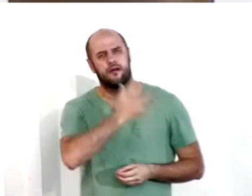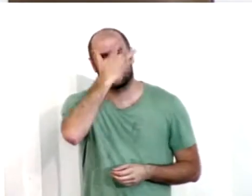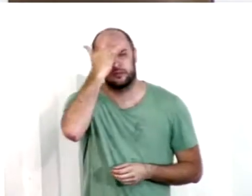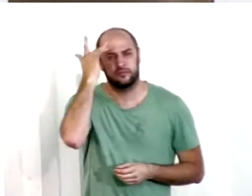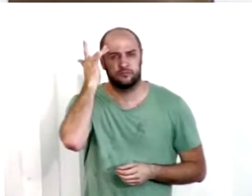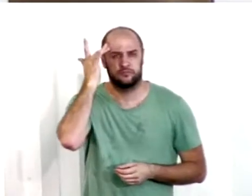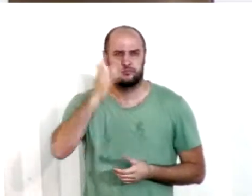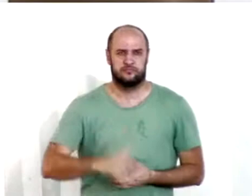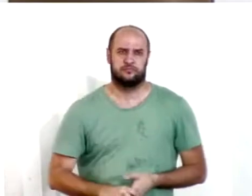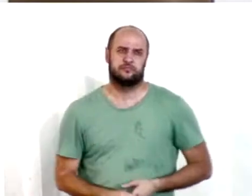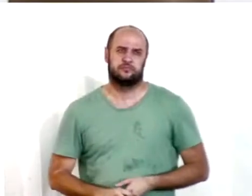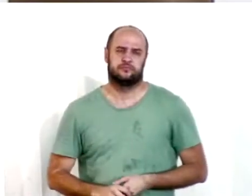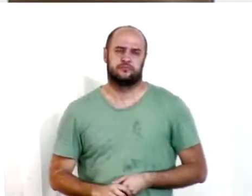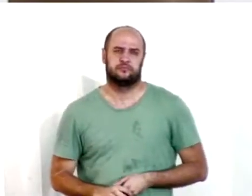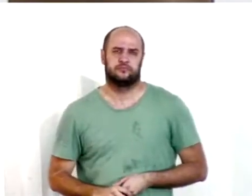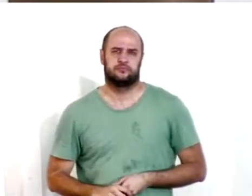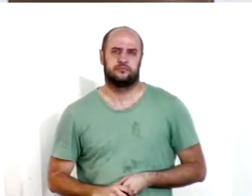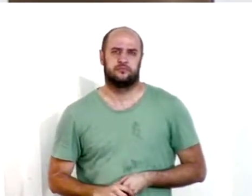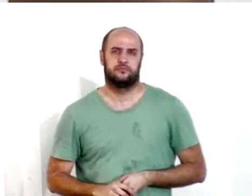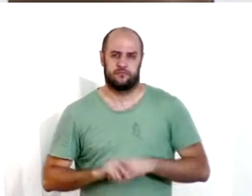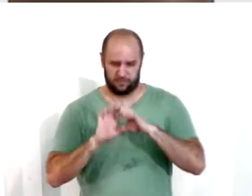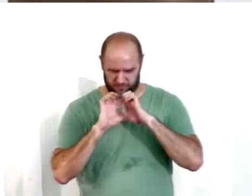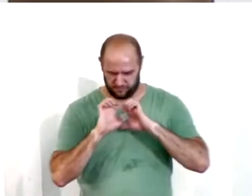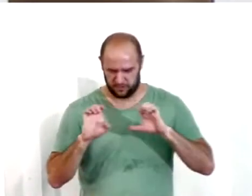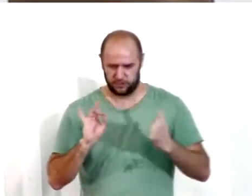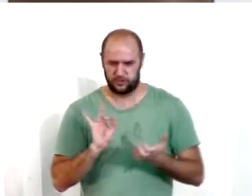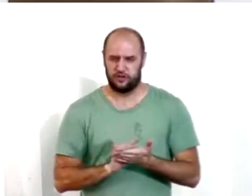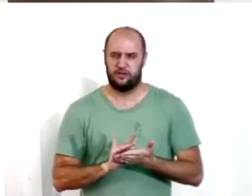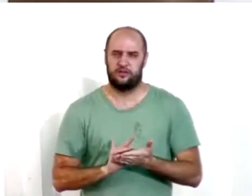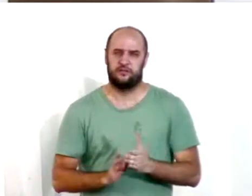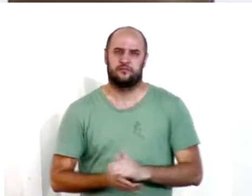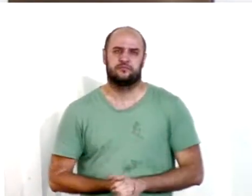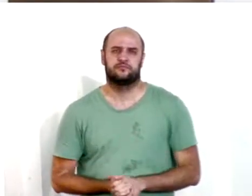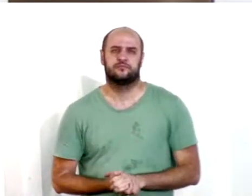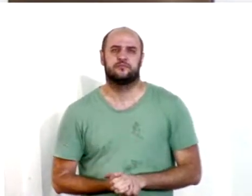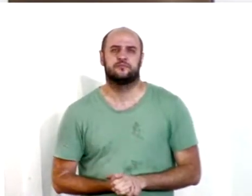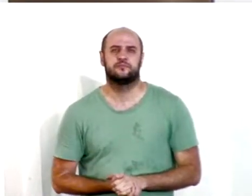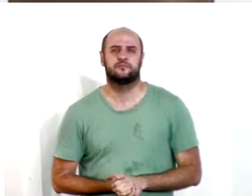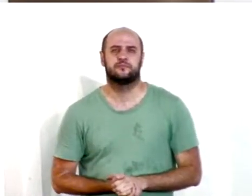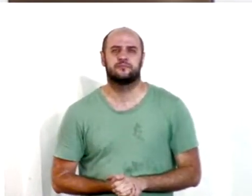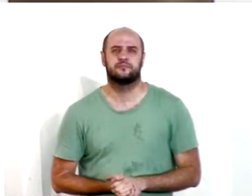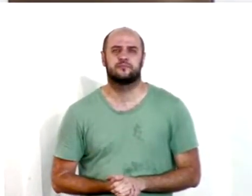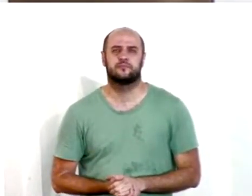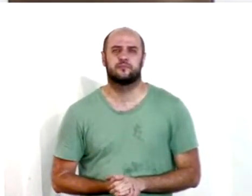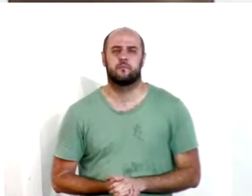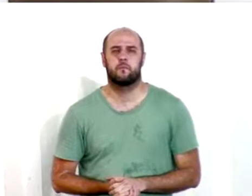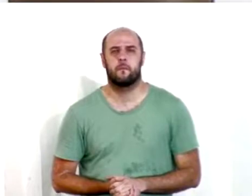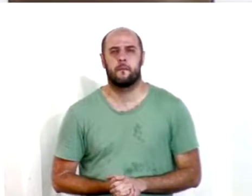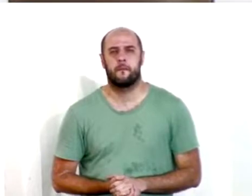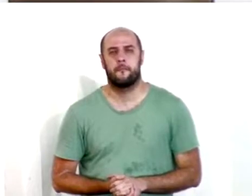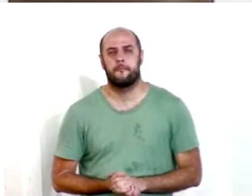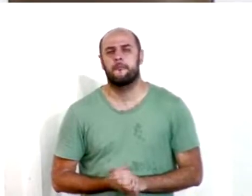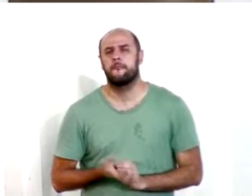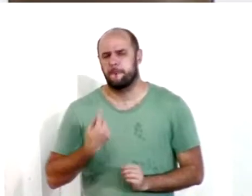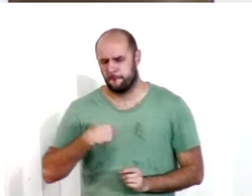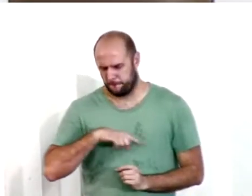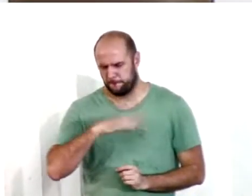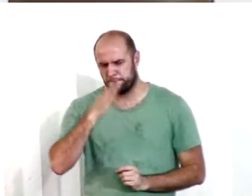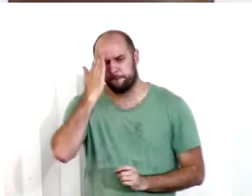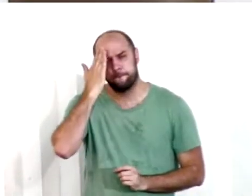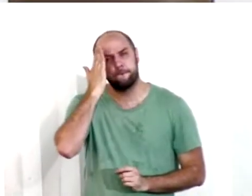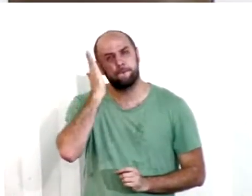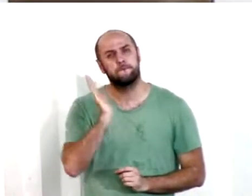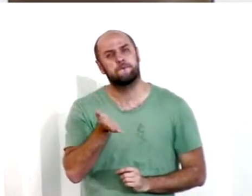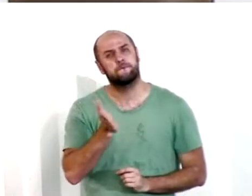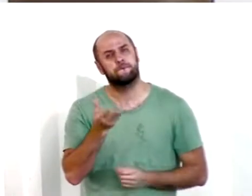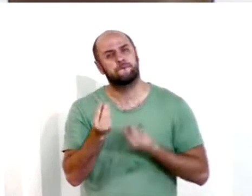desesperado. É o Evangelho. Porque Ele faz isso conosco. Nós sabemos o